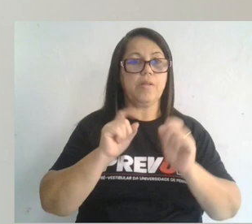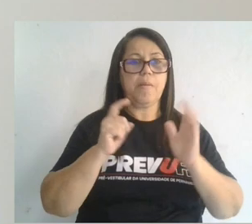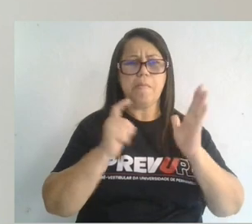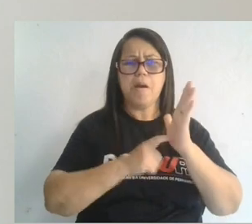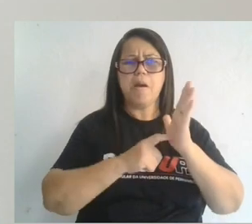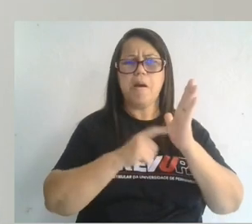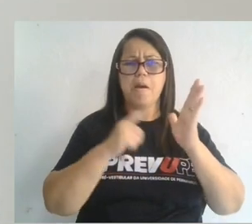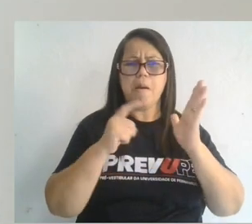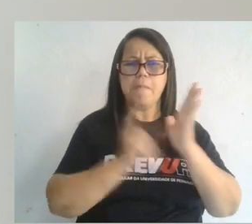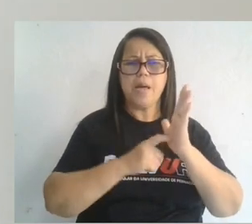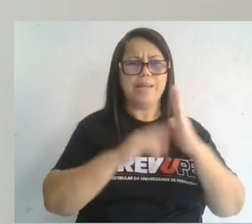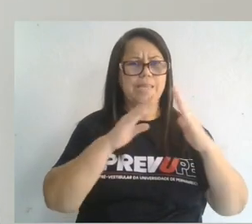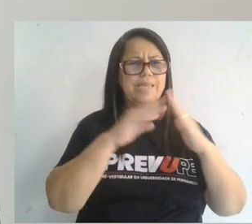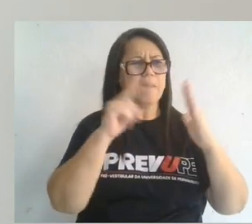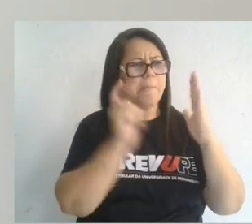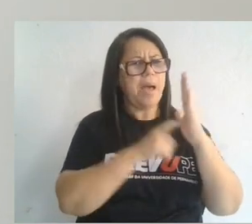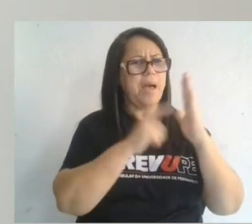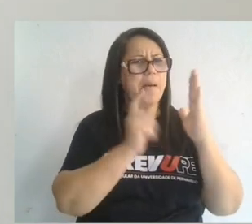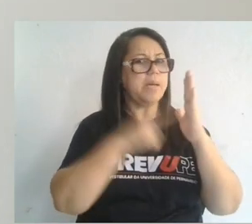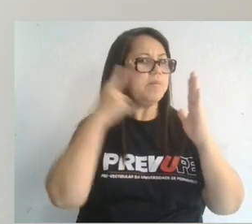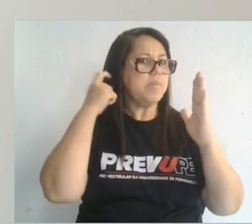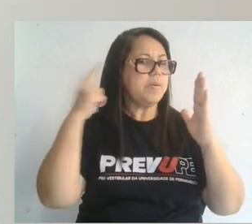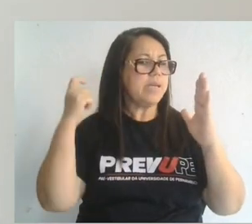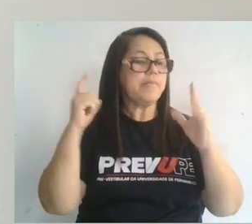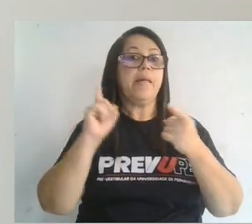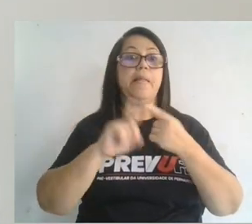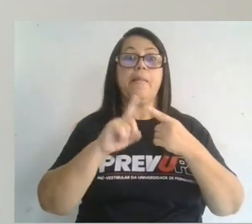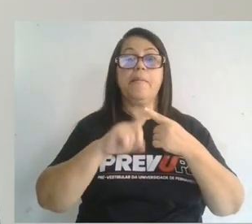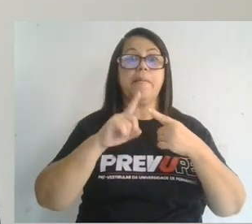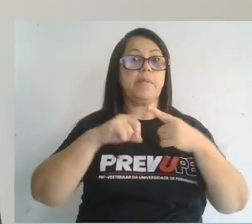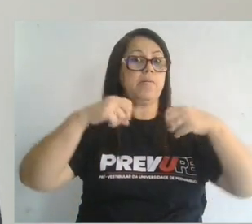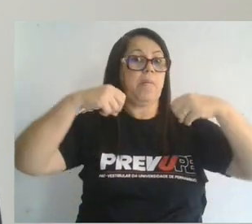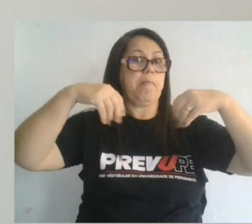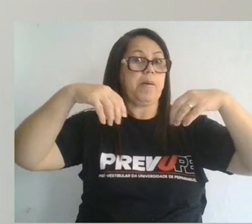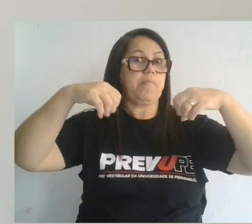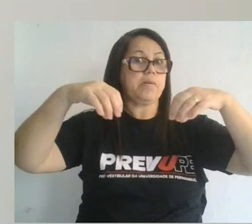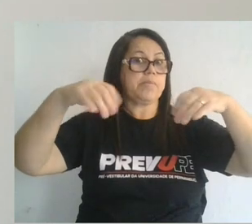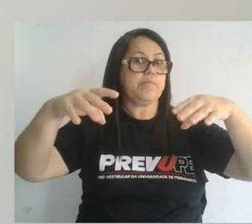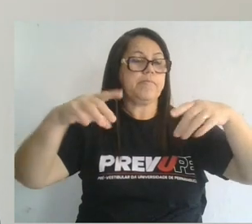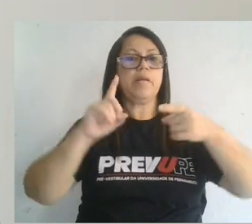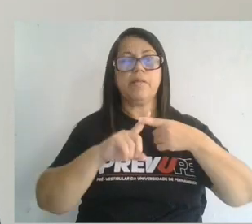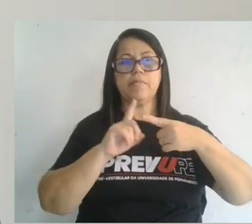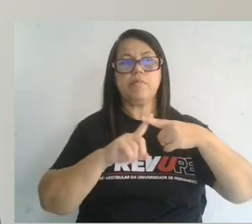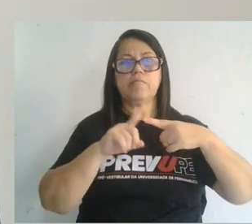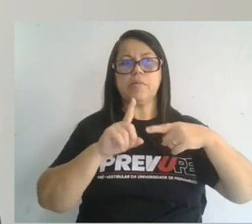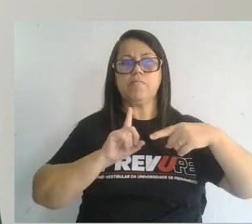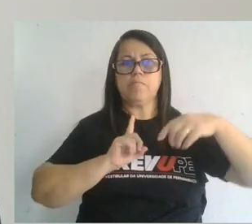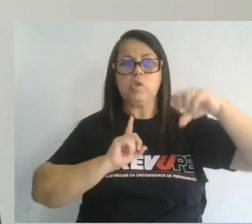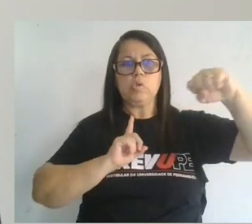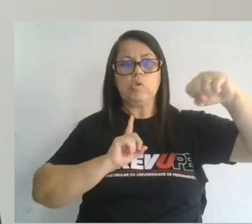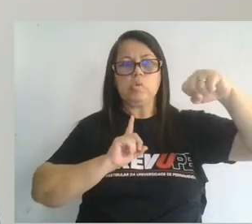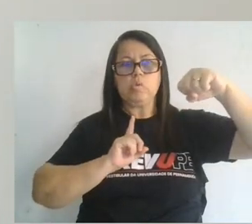de campainhas através da presença, ativação de luzes automáticas com sensores de presença.